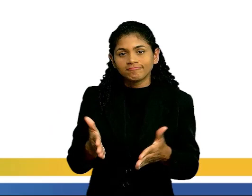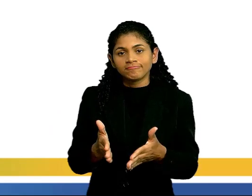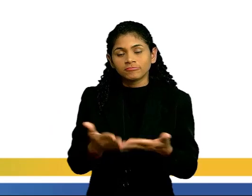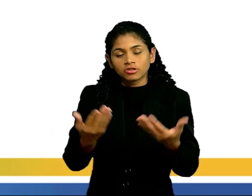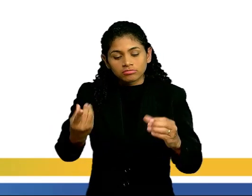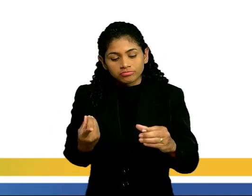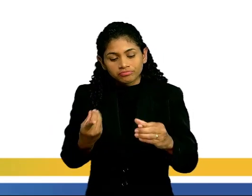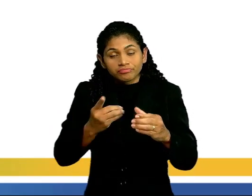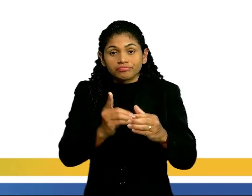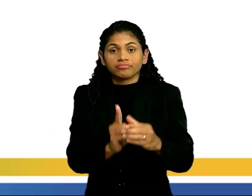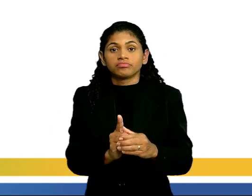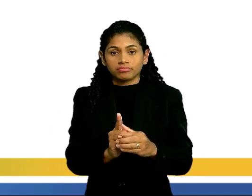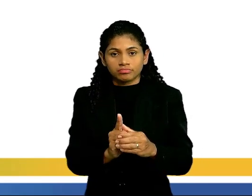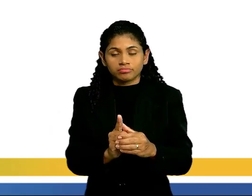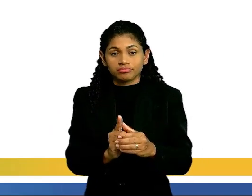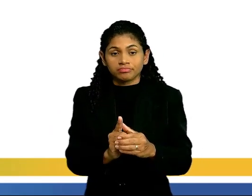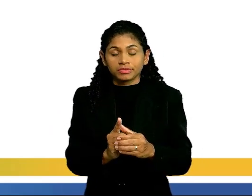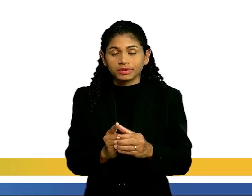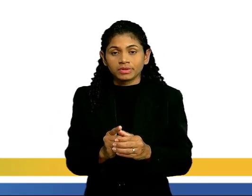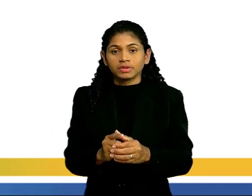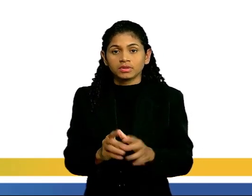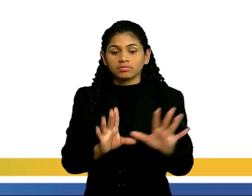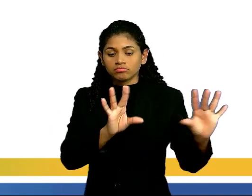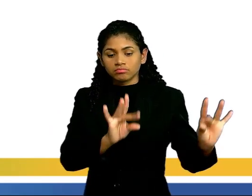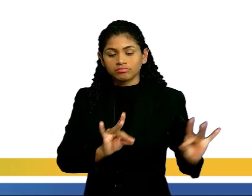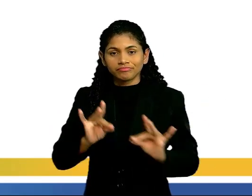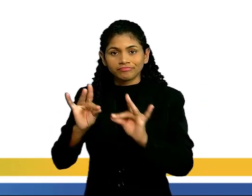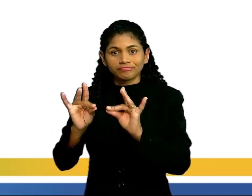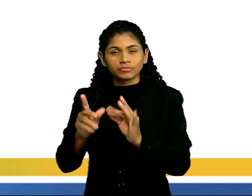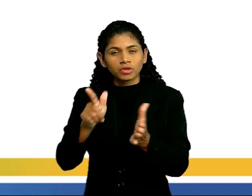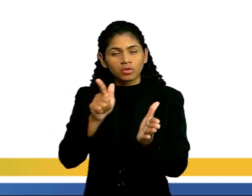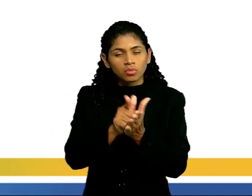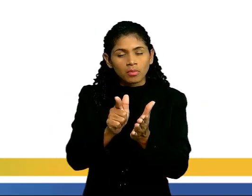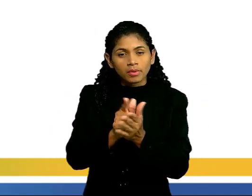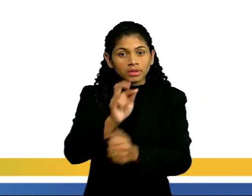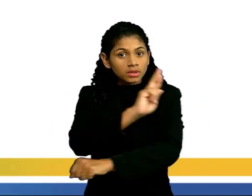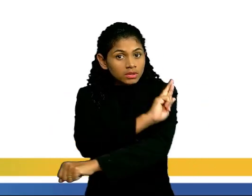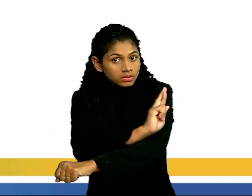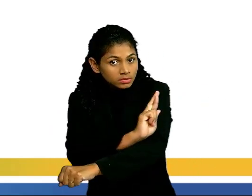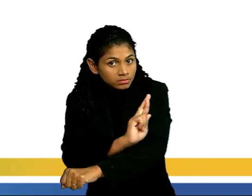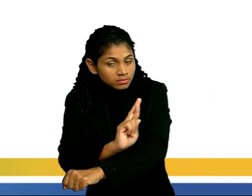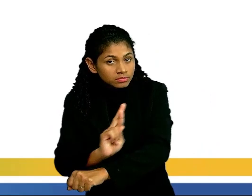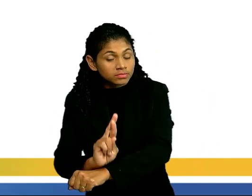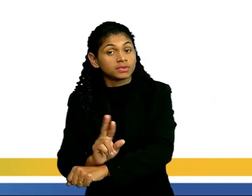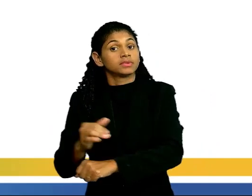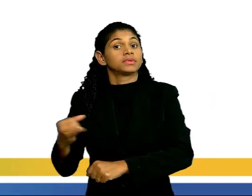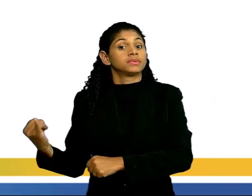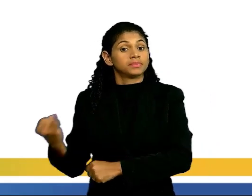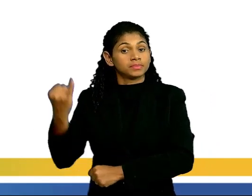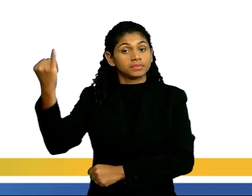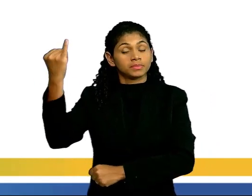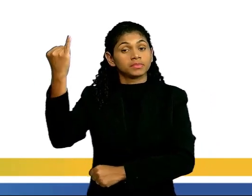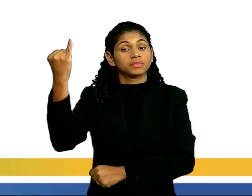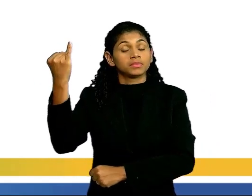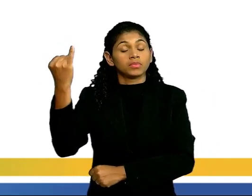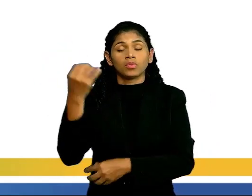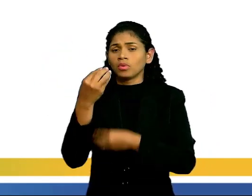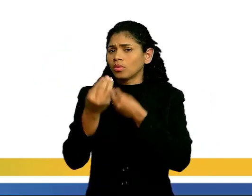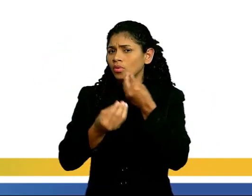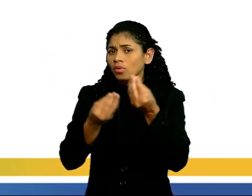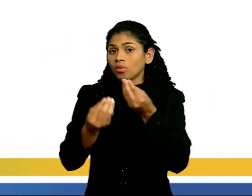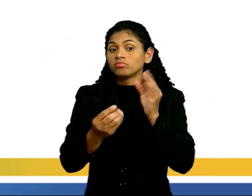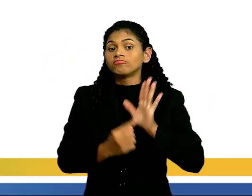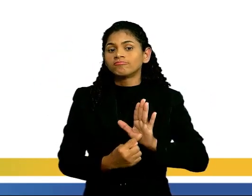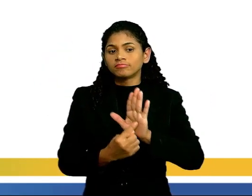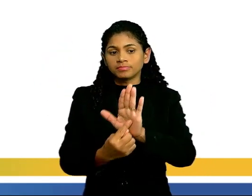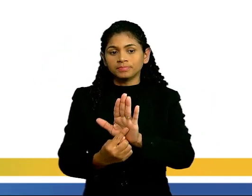inserida, e aí ela traz o papel da religiosidade de forma que é importante. Como isso transparece